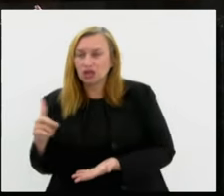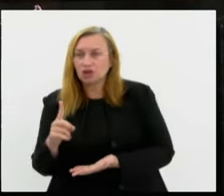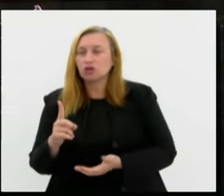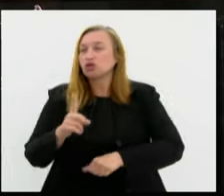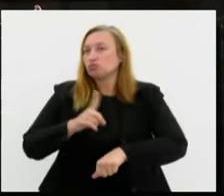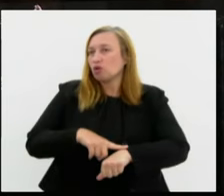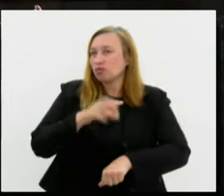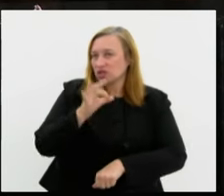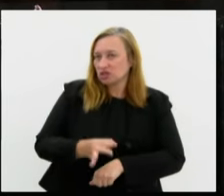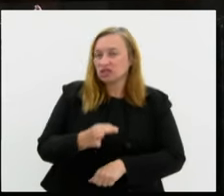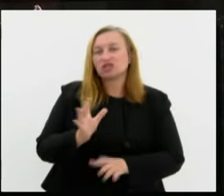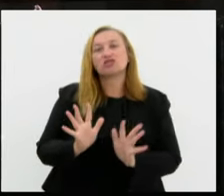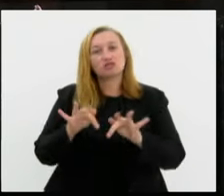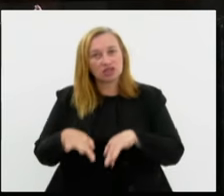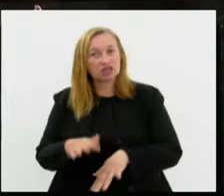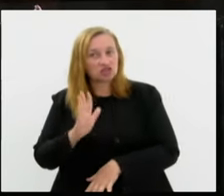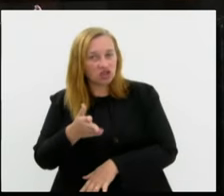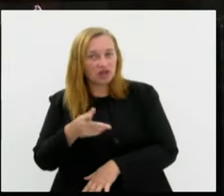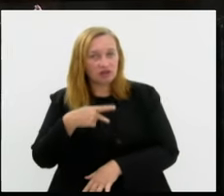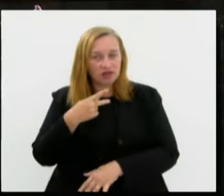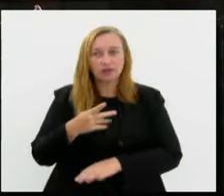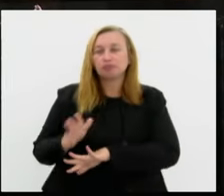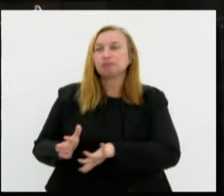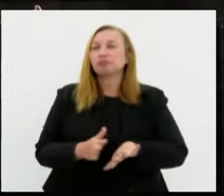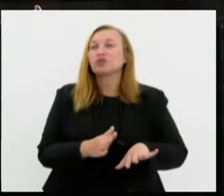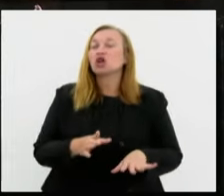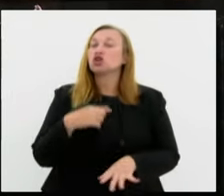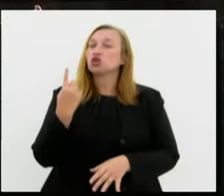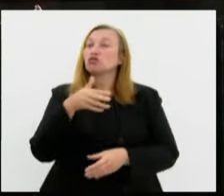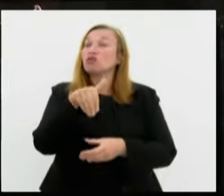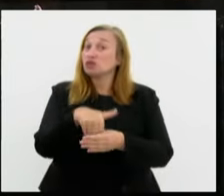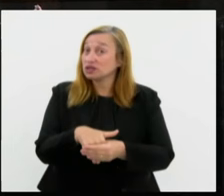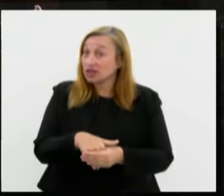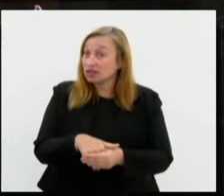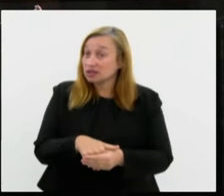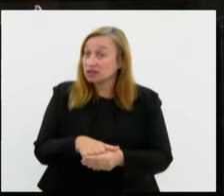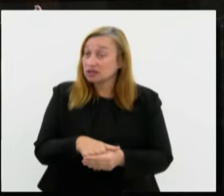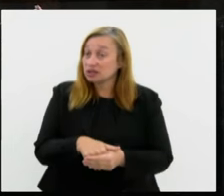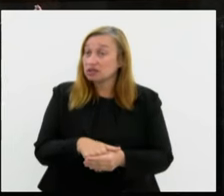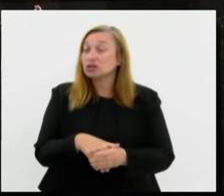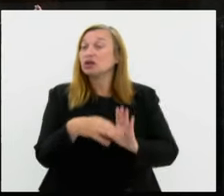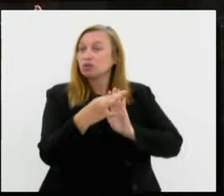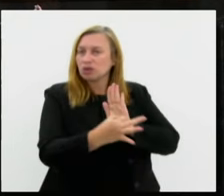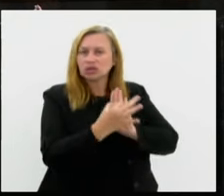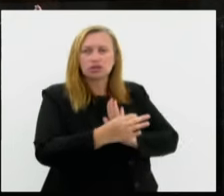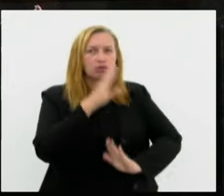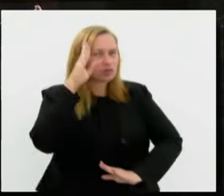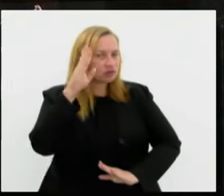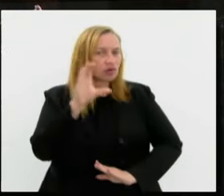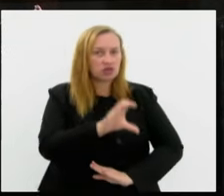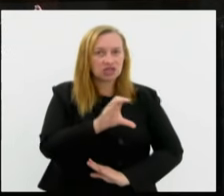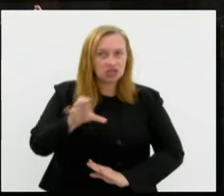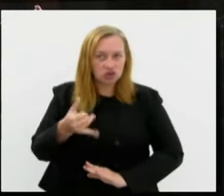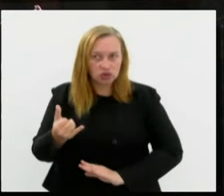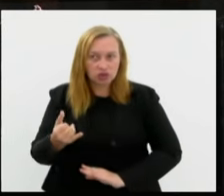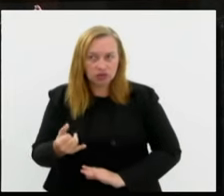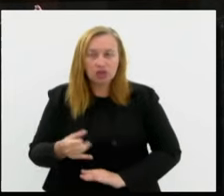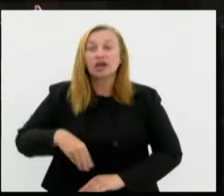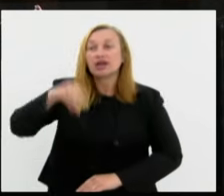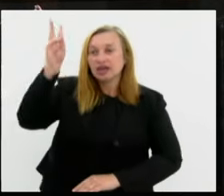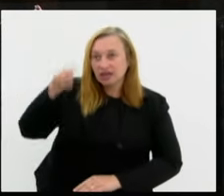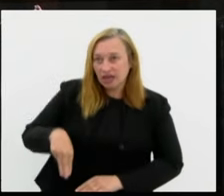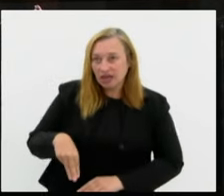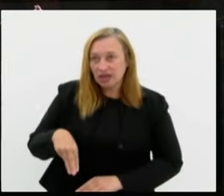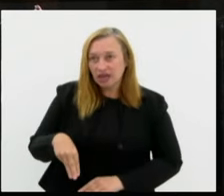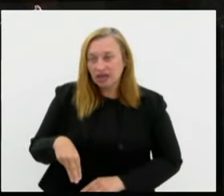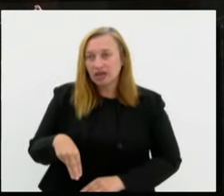encaminhando para a conclusão, nós vamos votar o parecer principal da CCJ, quem é favorável,